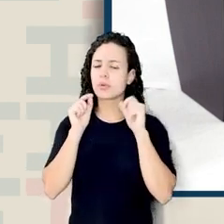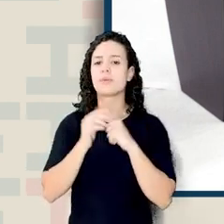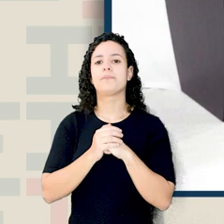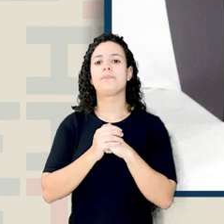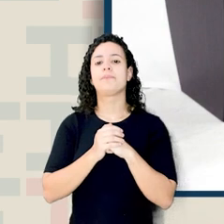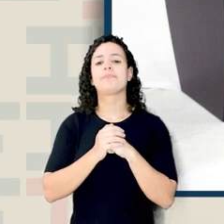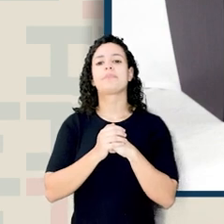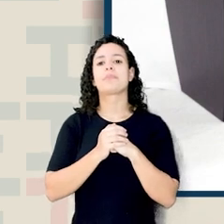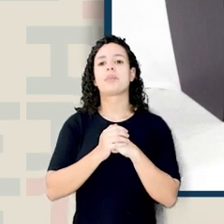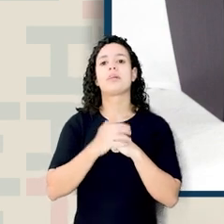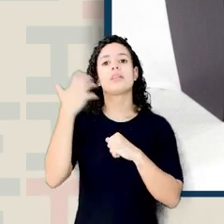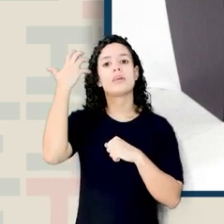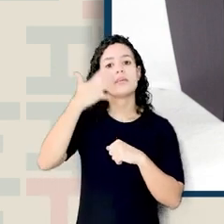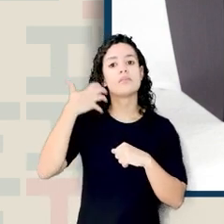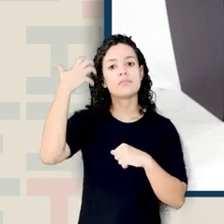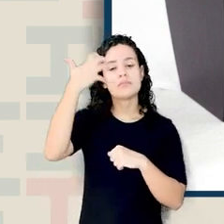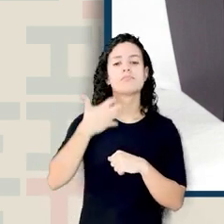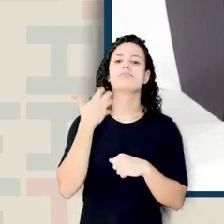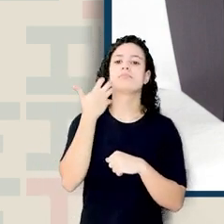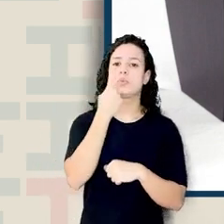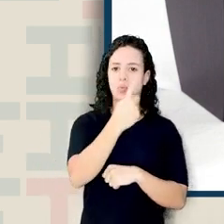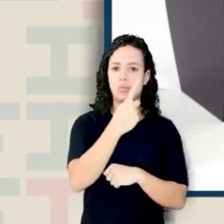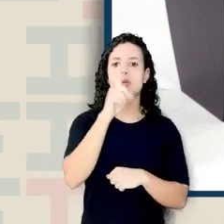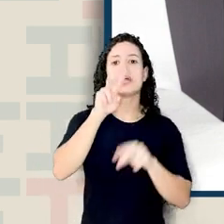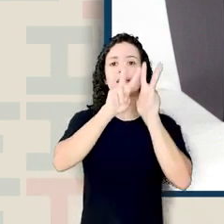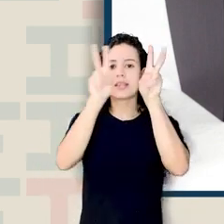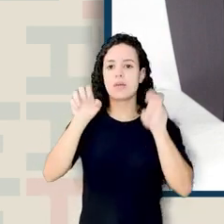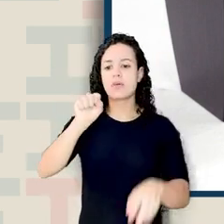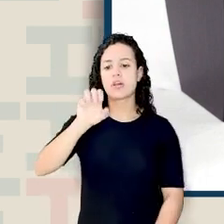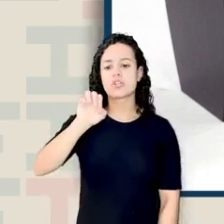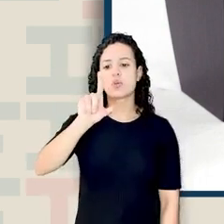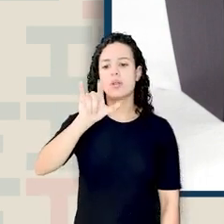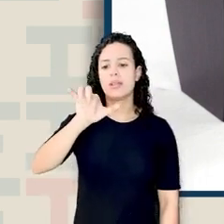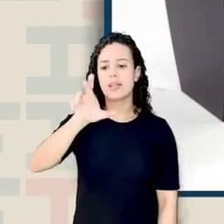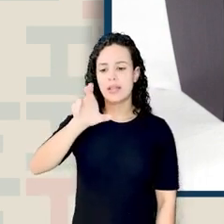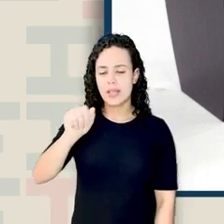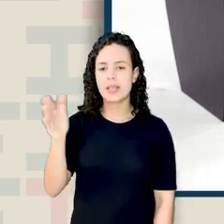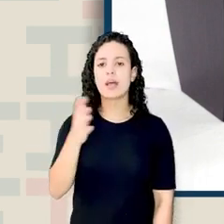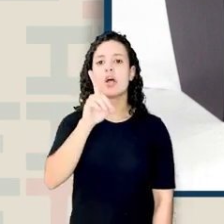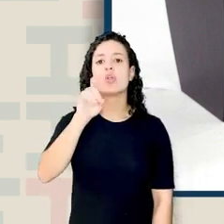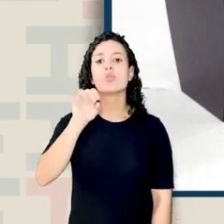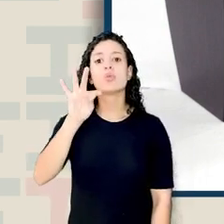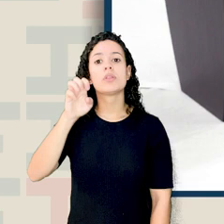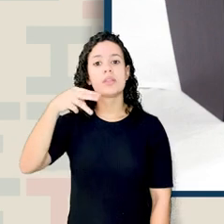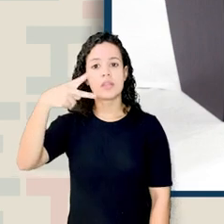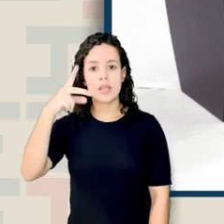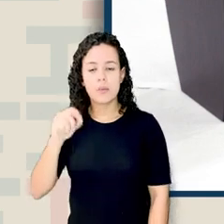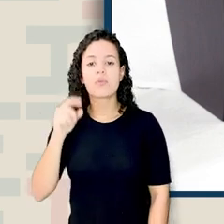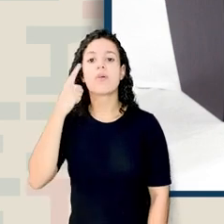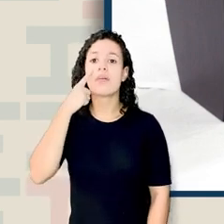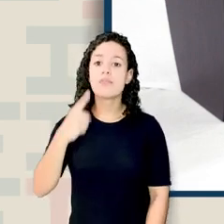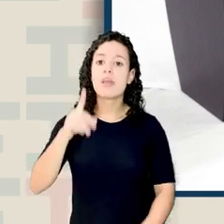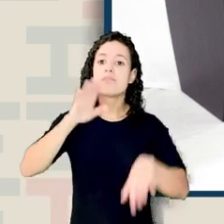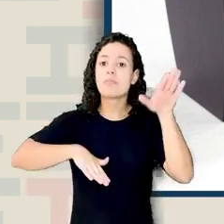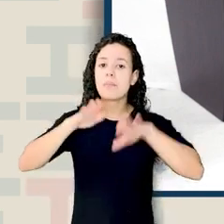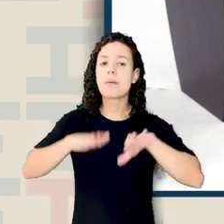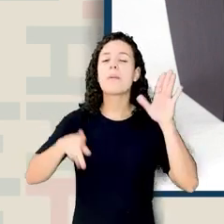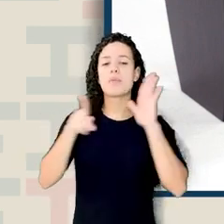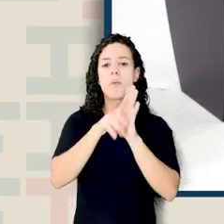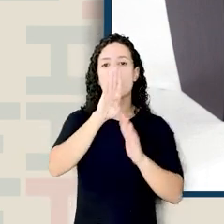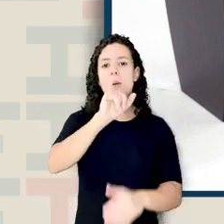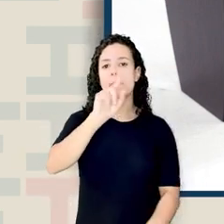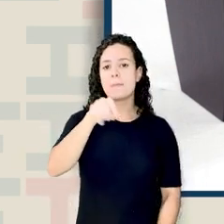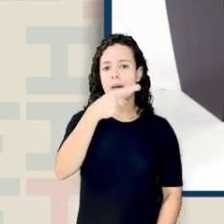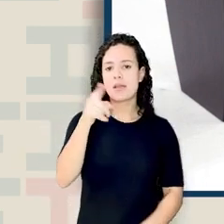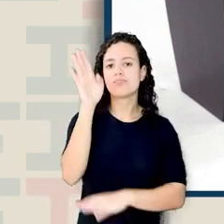primeira loa, que se chama Na Soleira do Tempo, a perspectiva da execução rítmica do baião de maracatu.